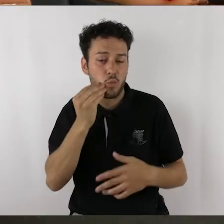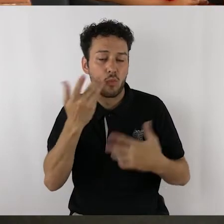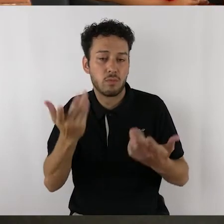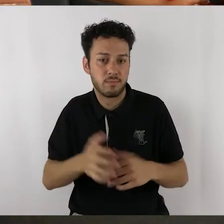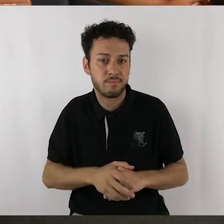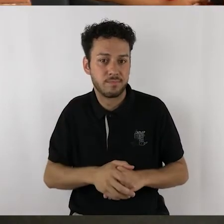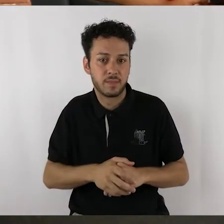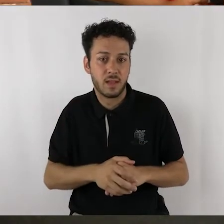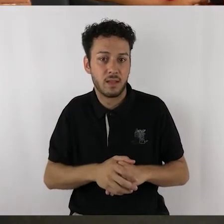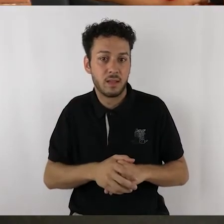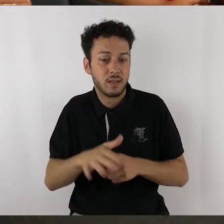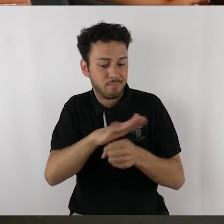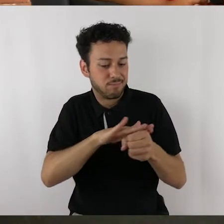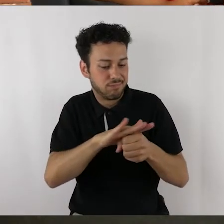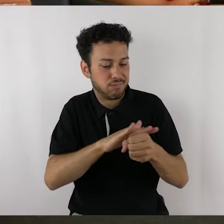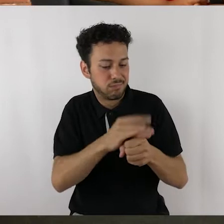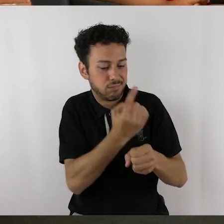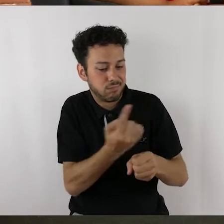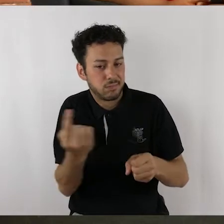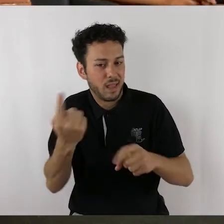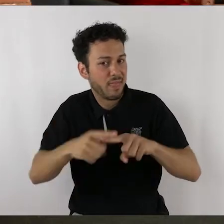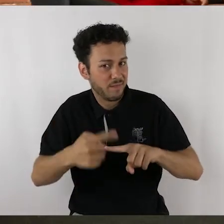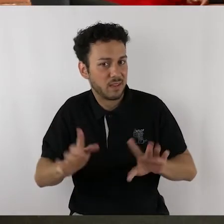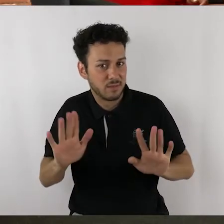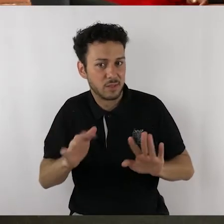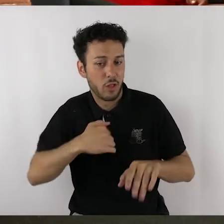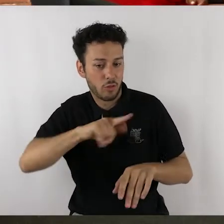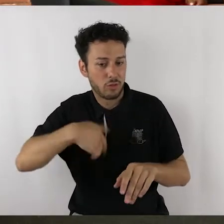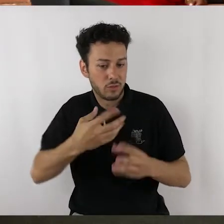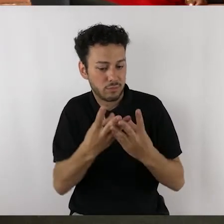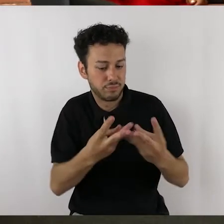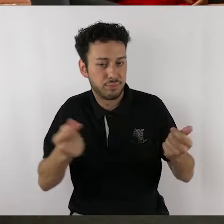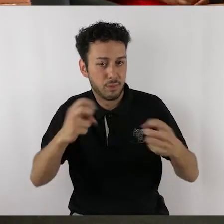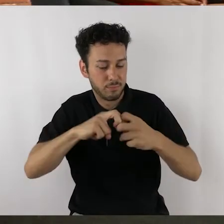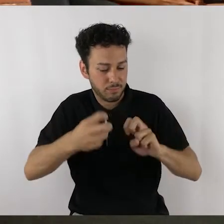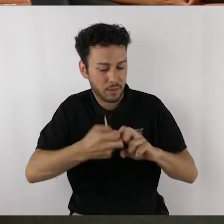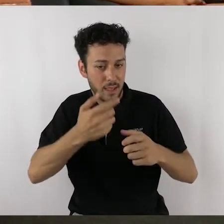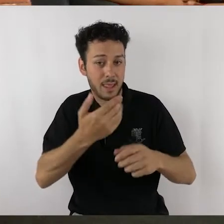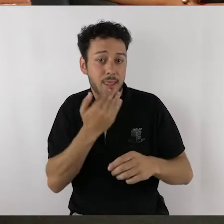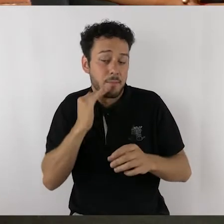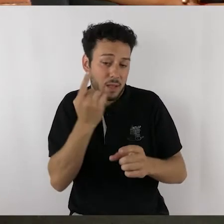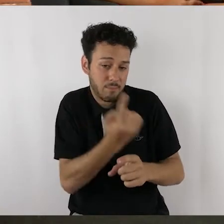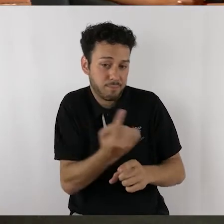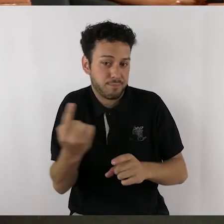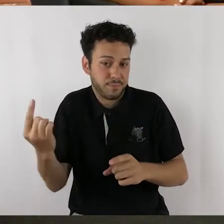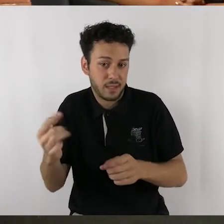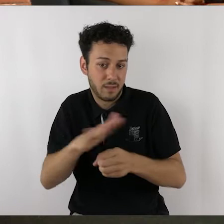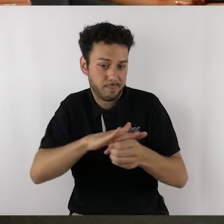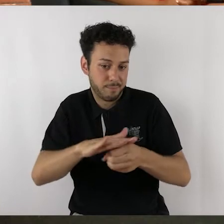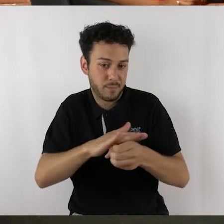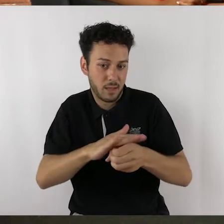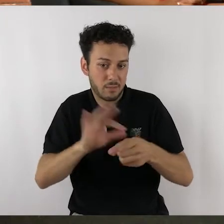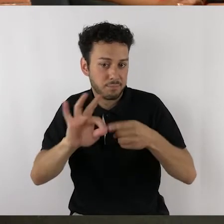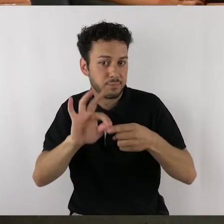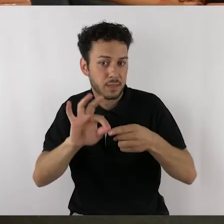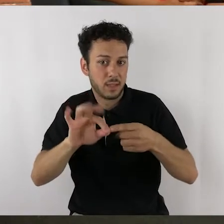e é que na casa é um caso nós temos soluções para todos os todos os